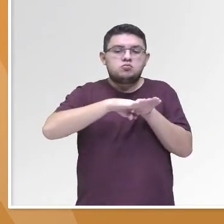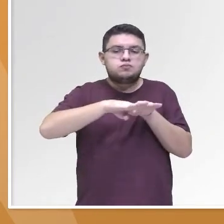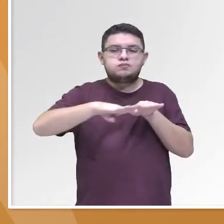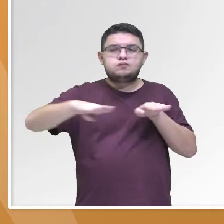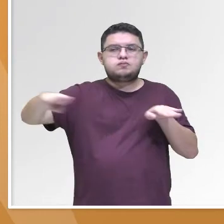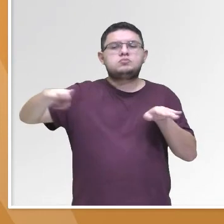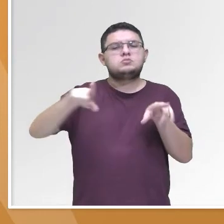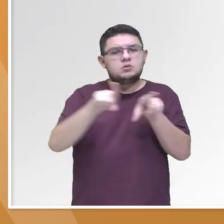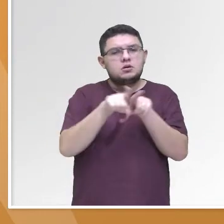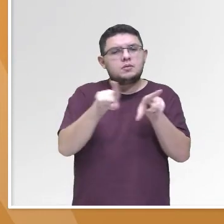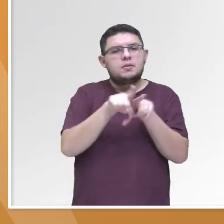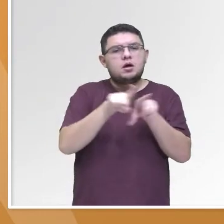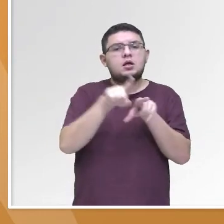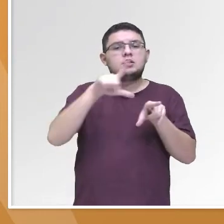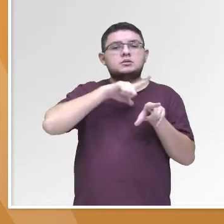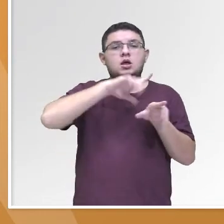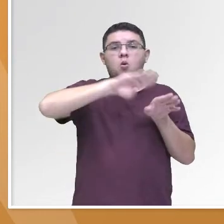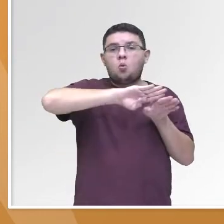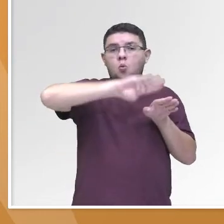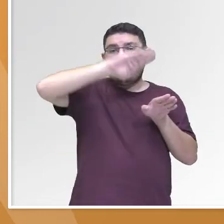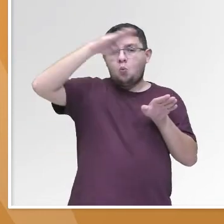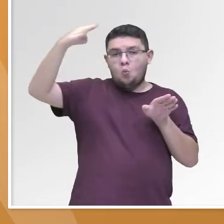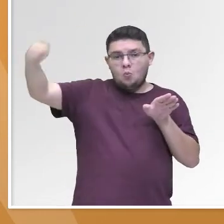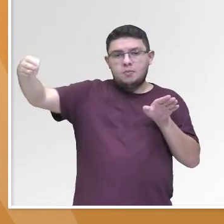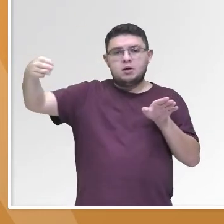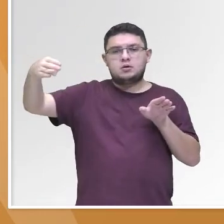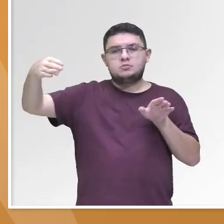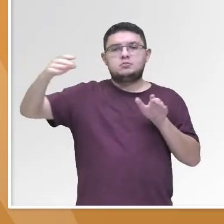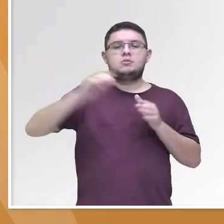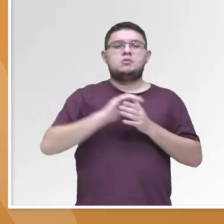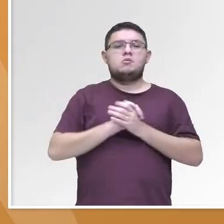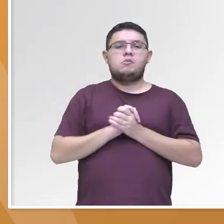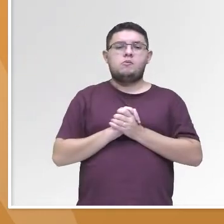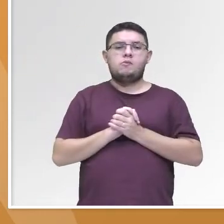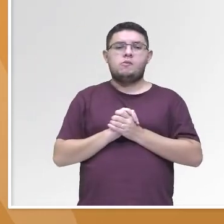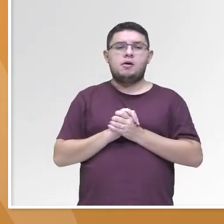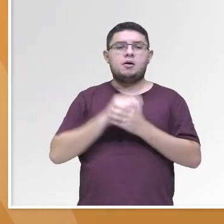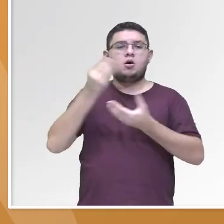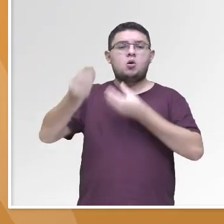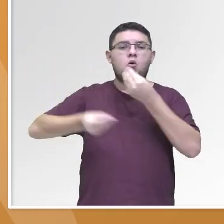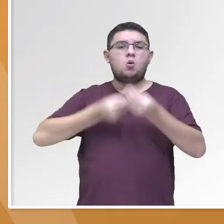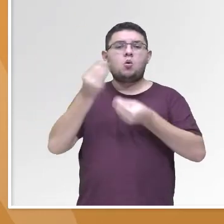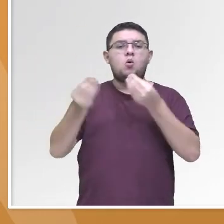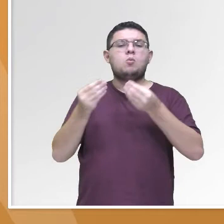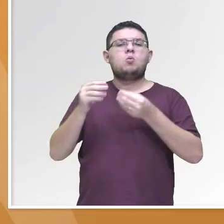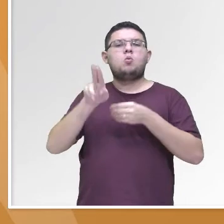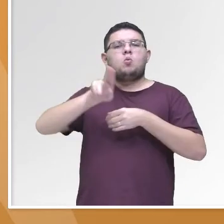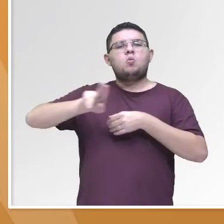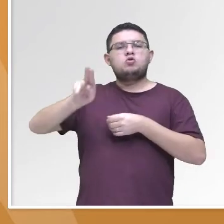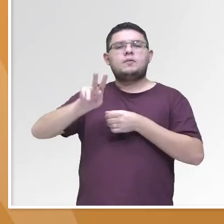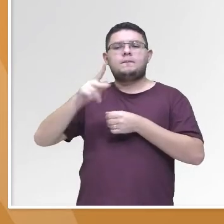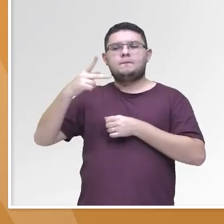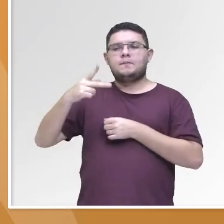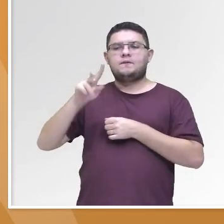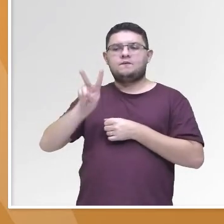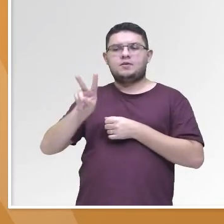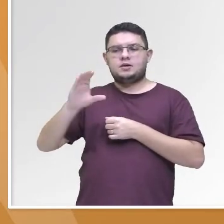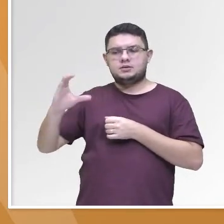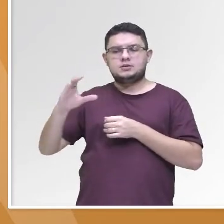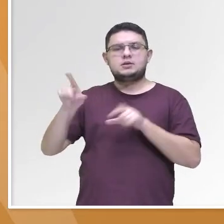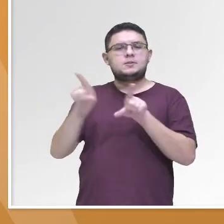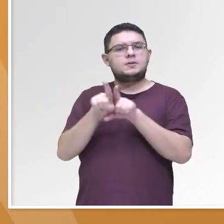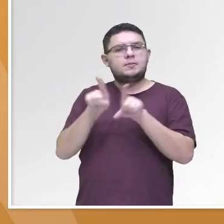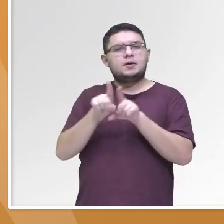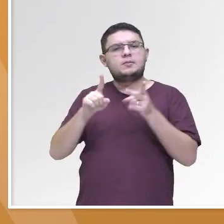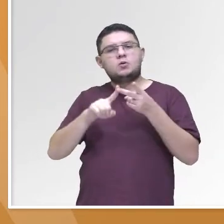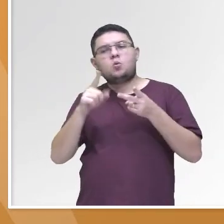aqui o selamento da base também, com a manta de PVC e também a argila. Olha, lá